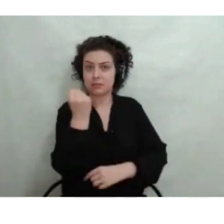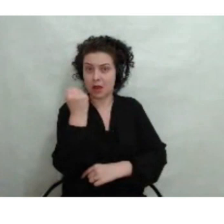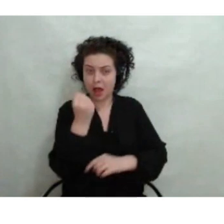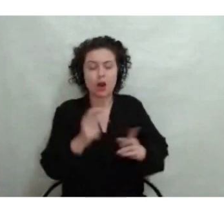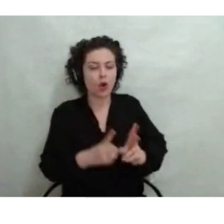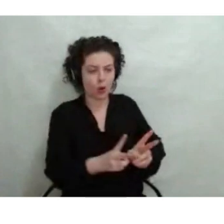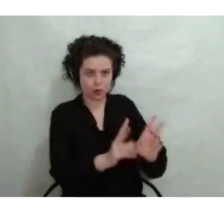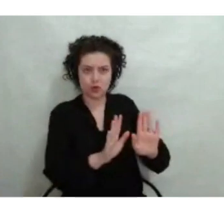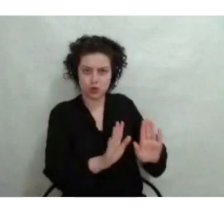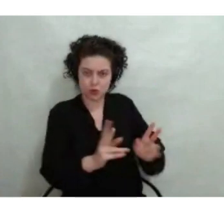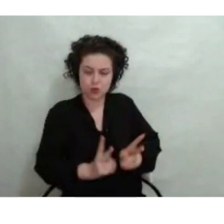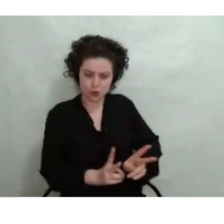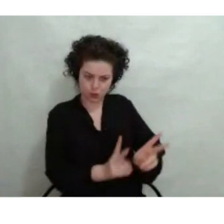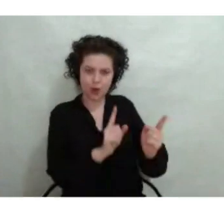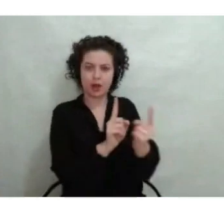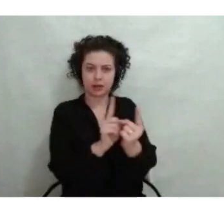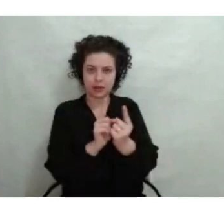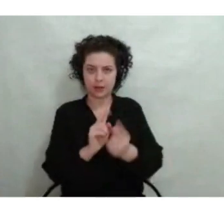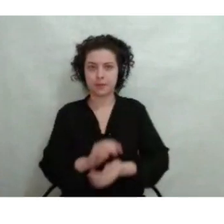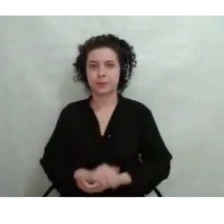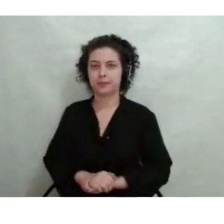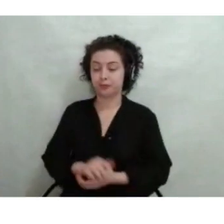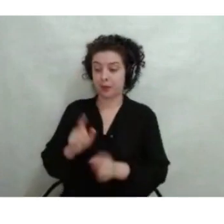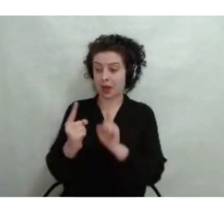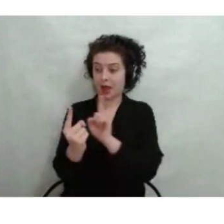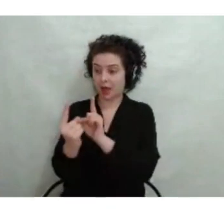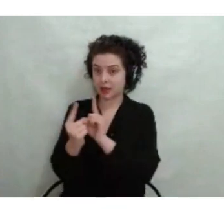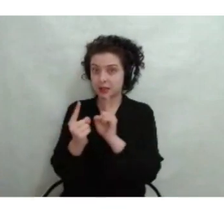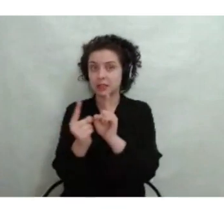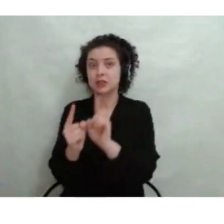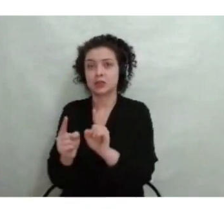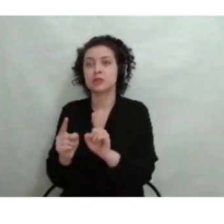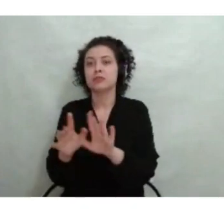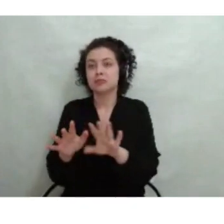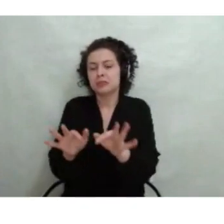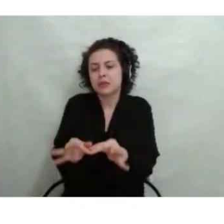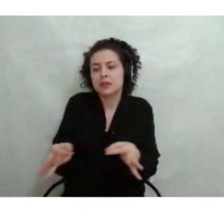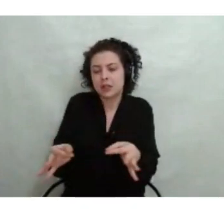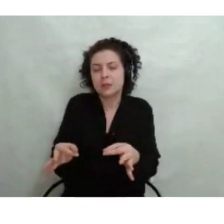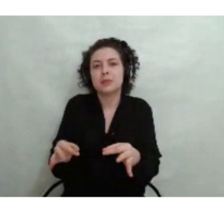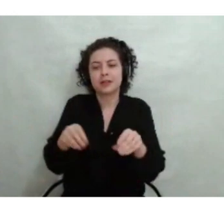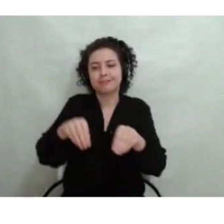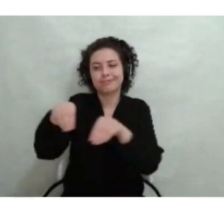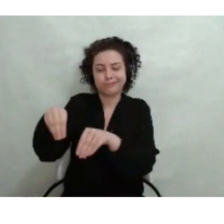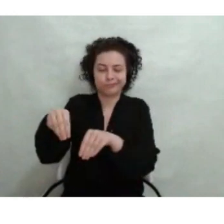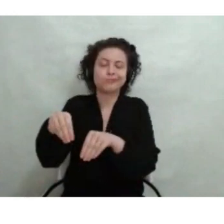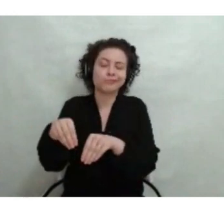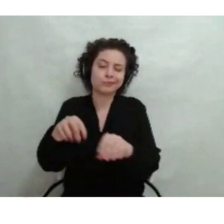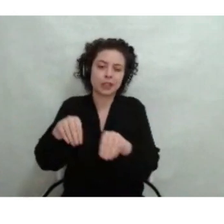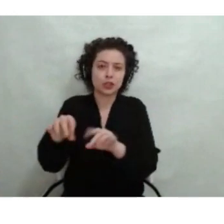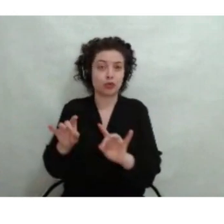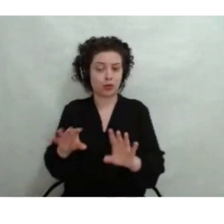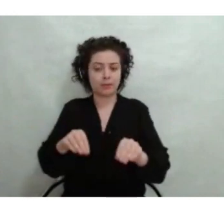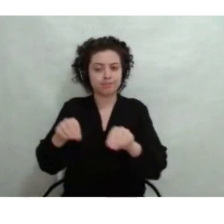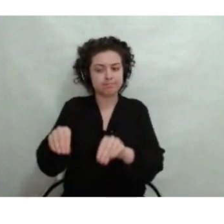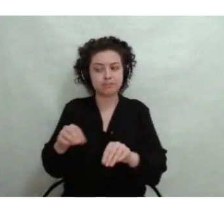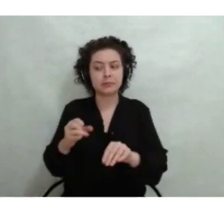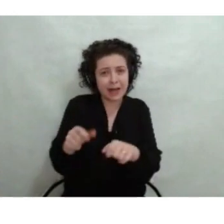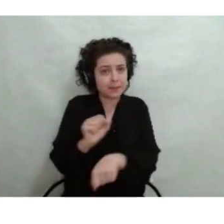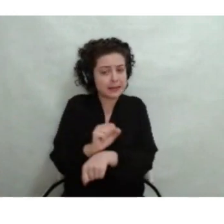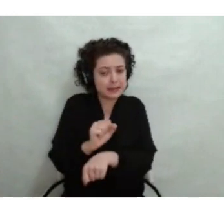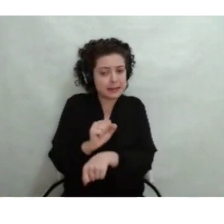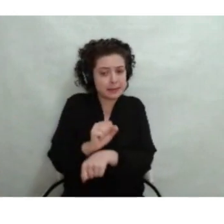mantivemos. E das consultas ambulatoriais, adiamos aquelas apenas que podiam ser adiadas.